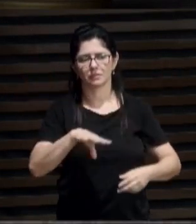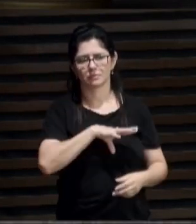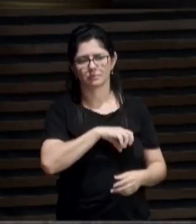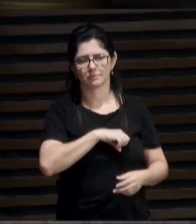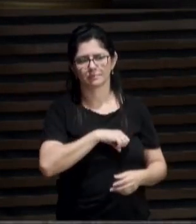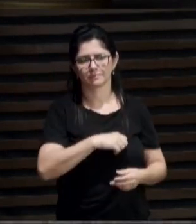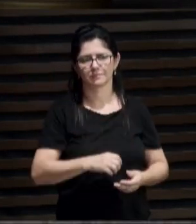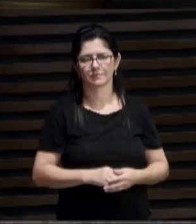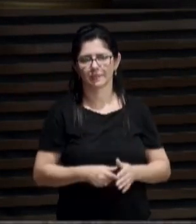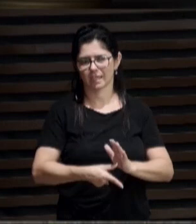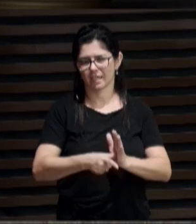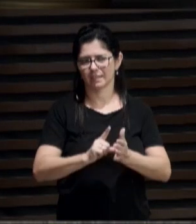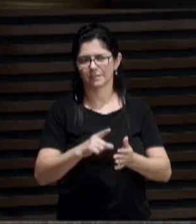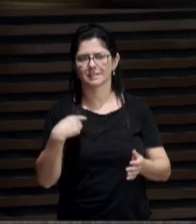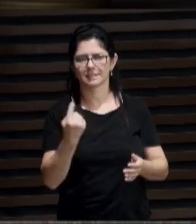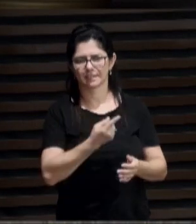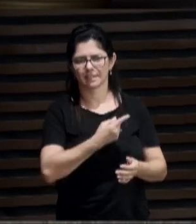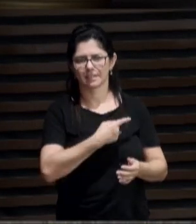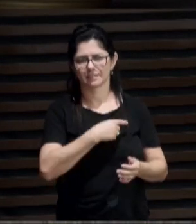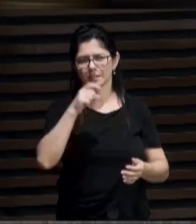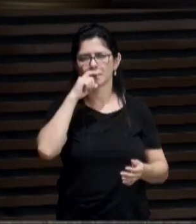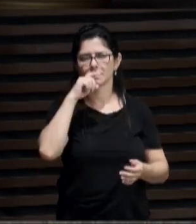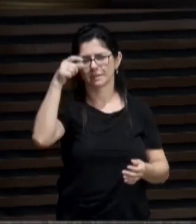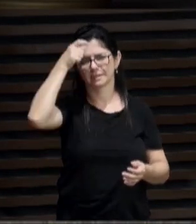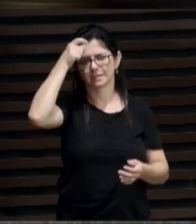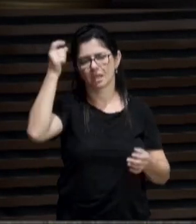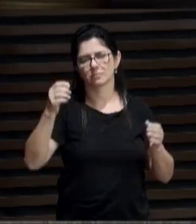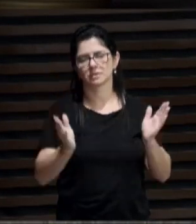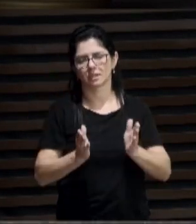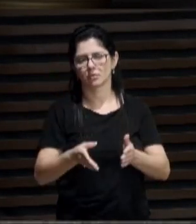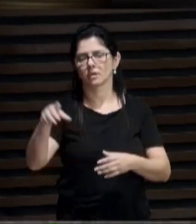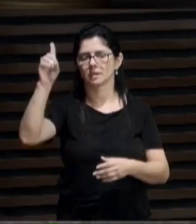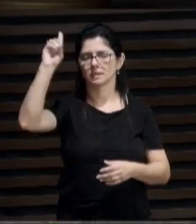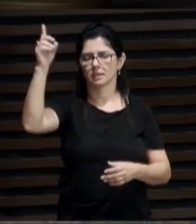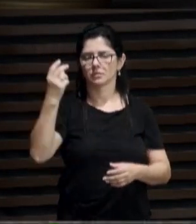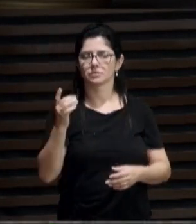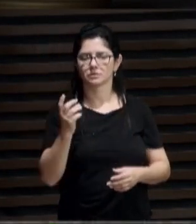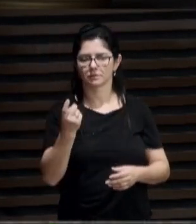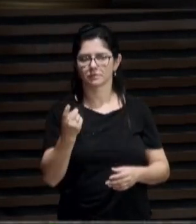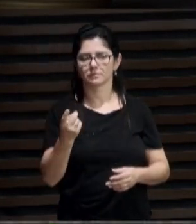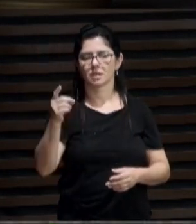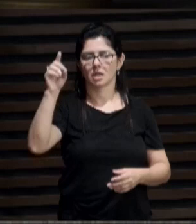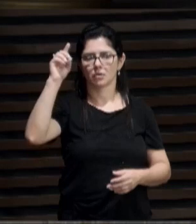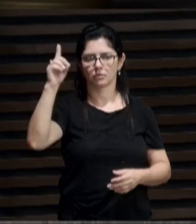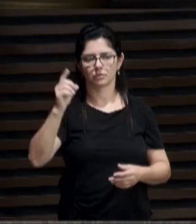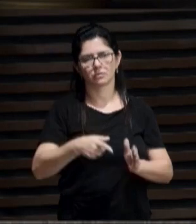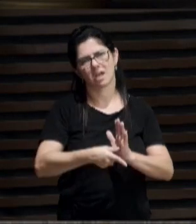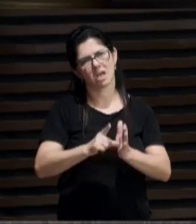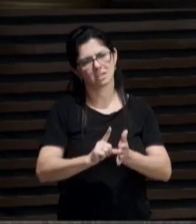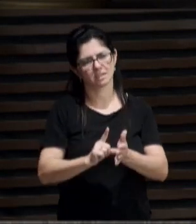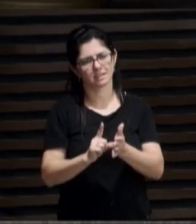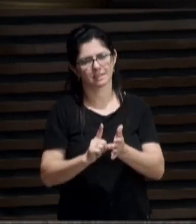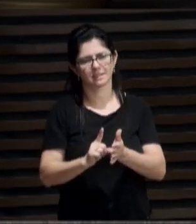nosso Pai é Deus, o único Deus verdadeiro. Se antes estávamos totalmente inclinados às coisas